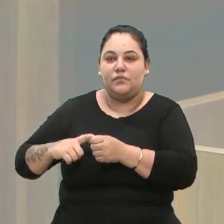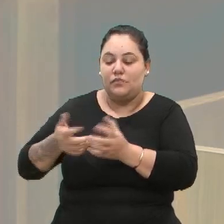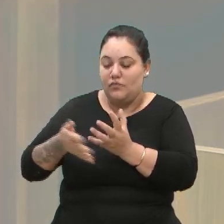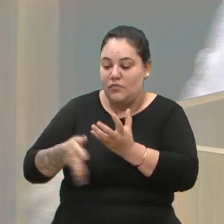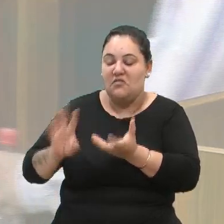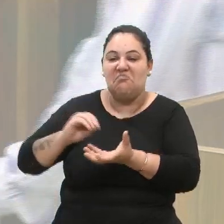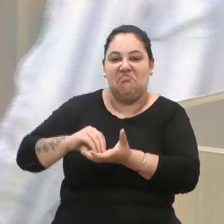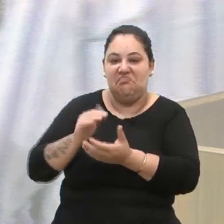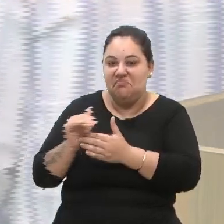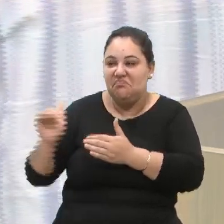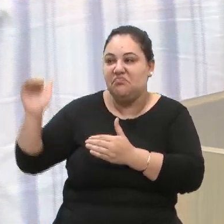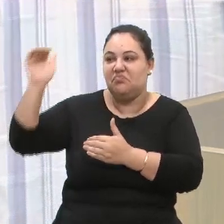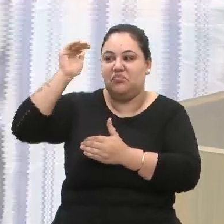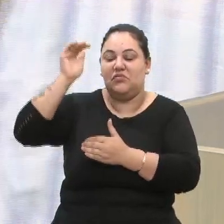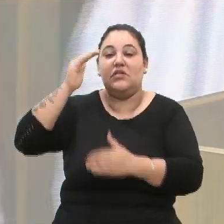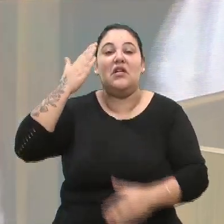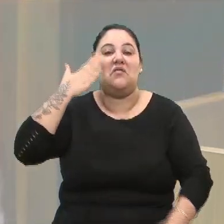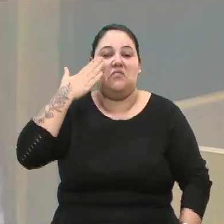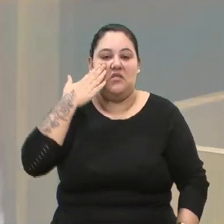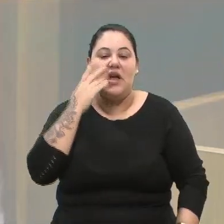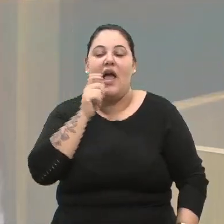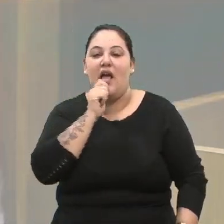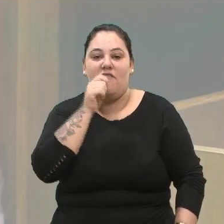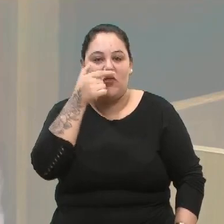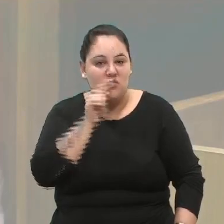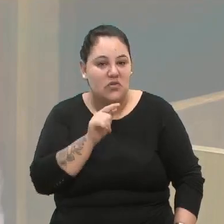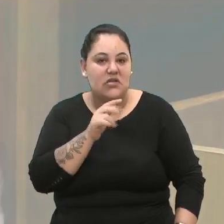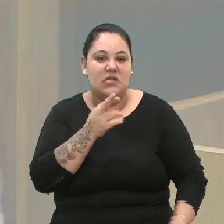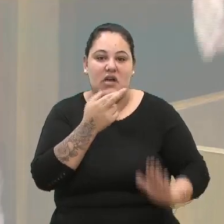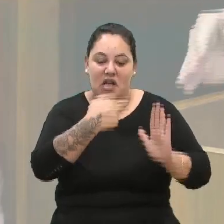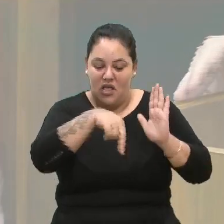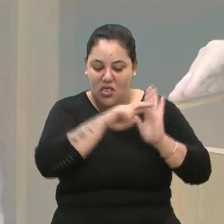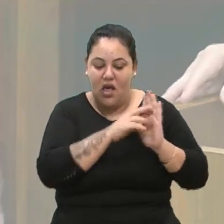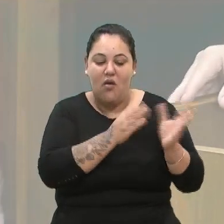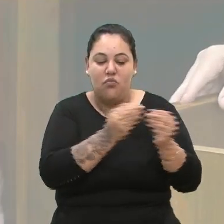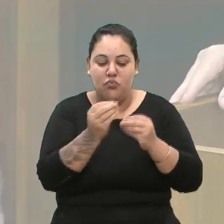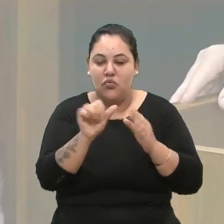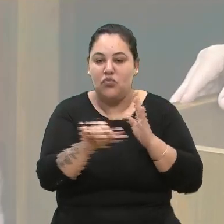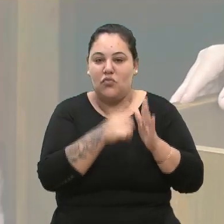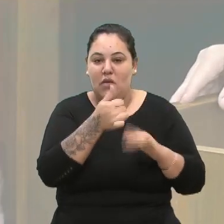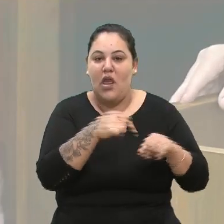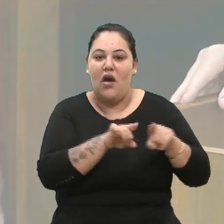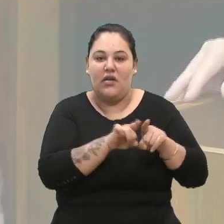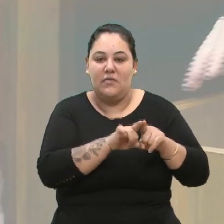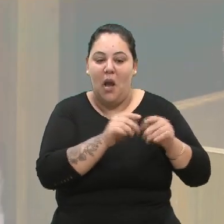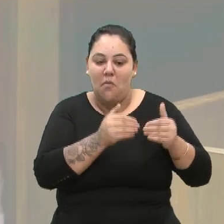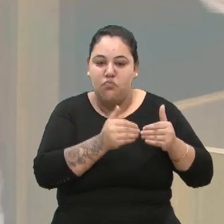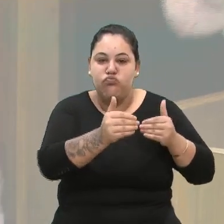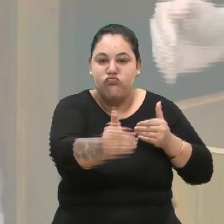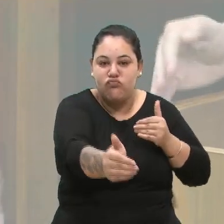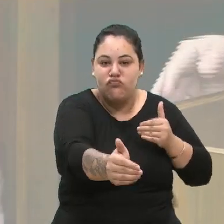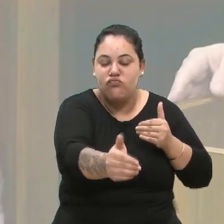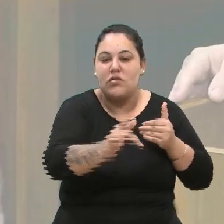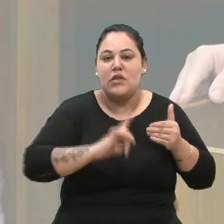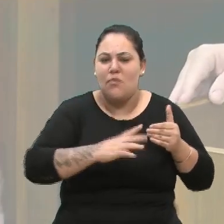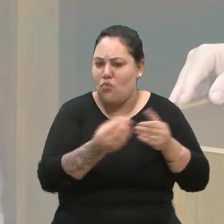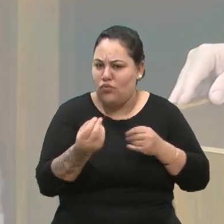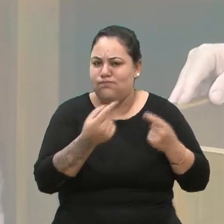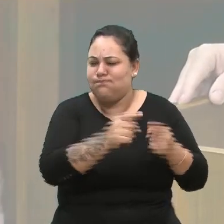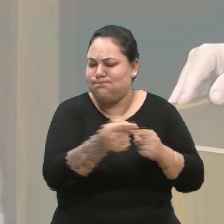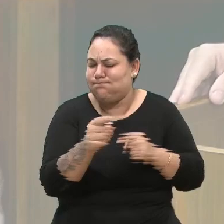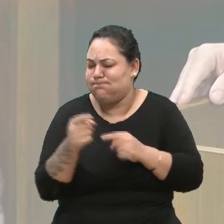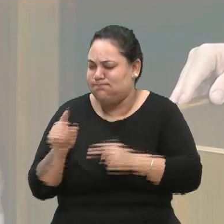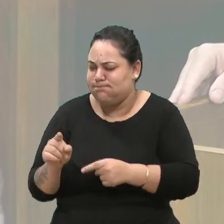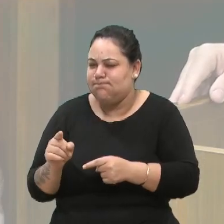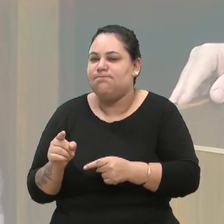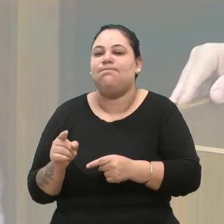ela devia estar. Eu sei que ela ainda vai atingir resultados muito melhores daqui para frente, né? Tem muitos desafios,